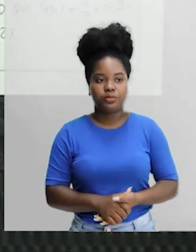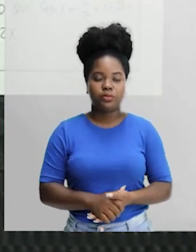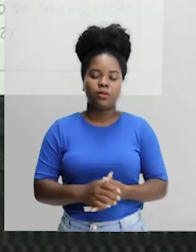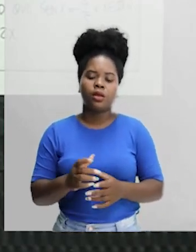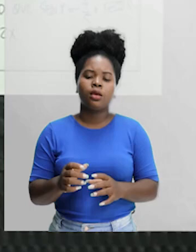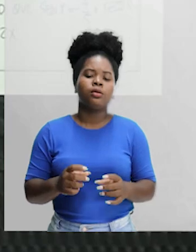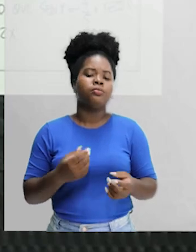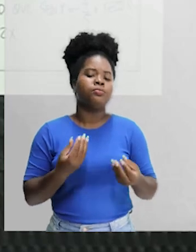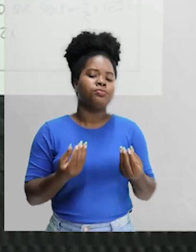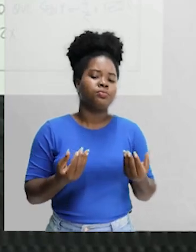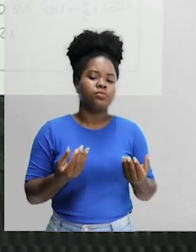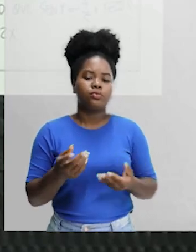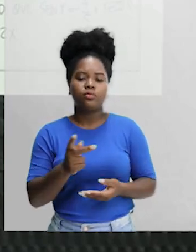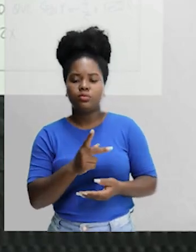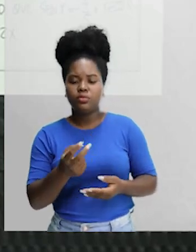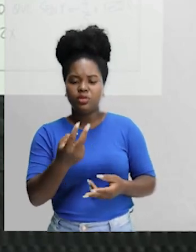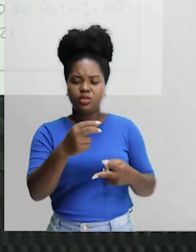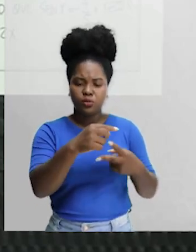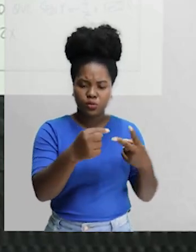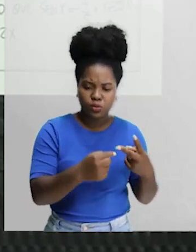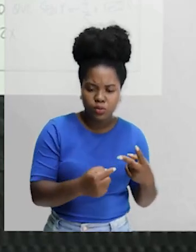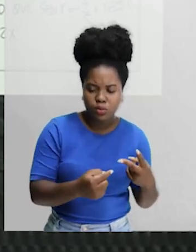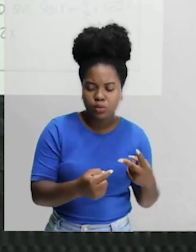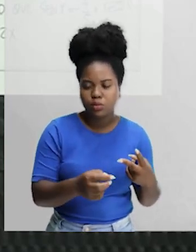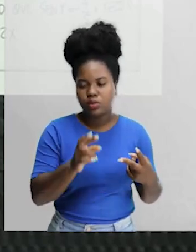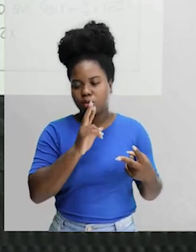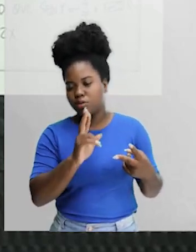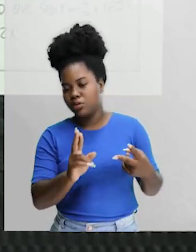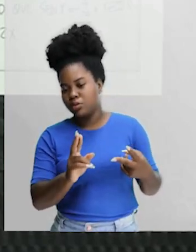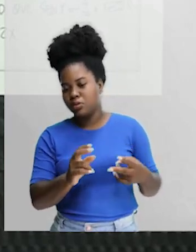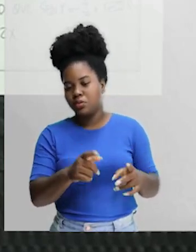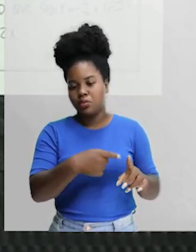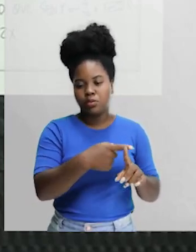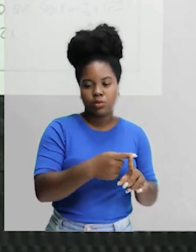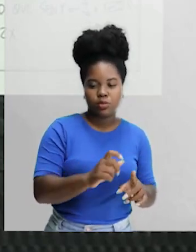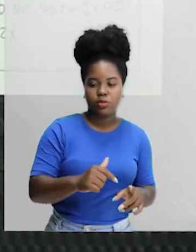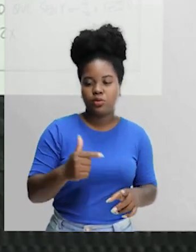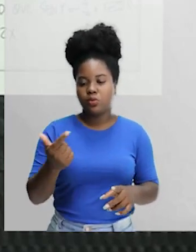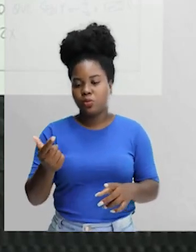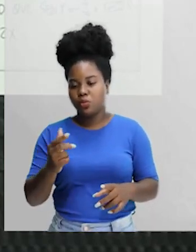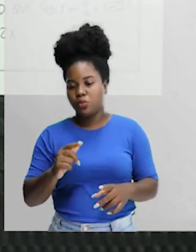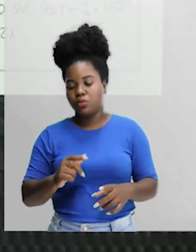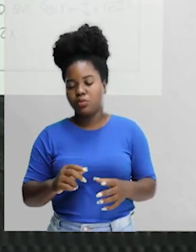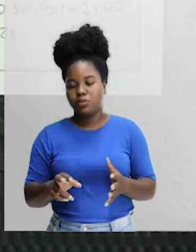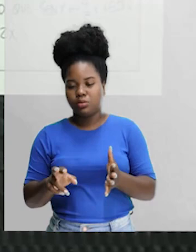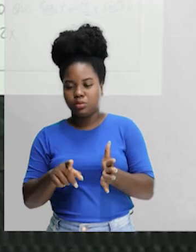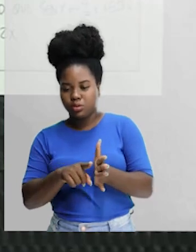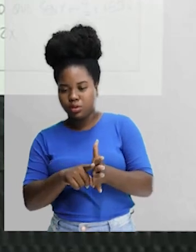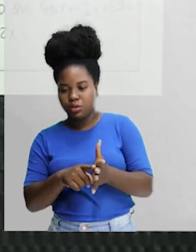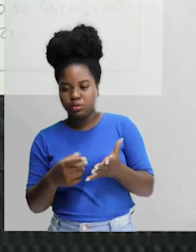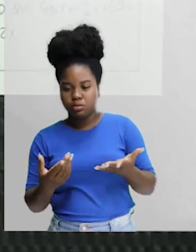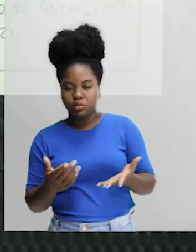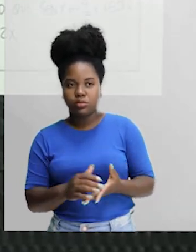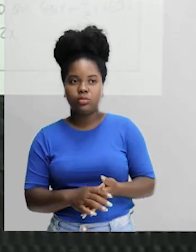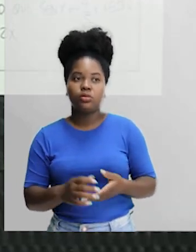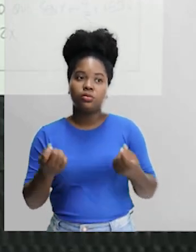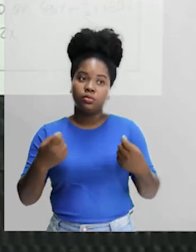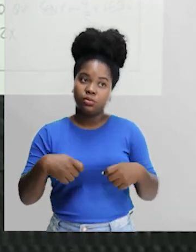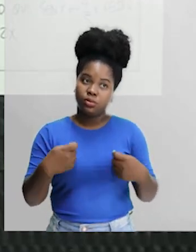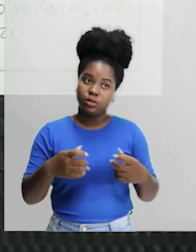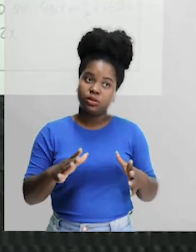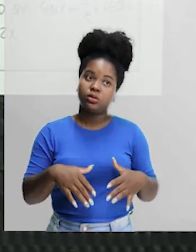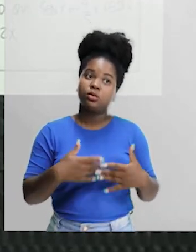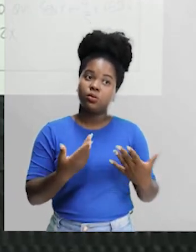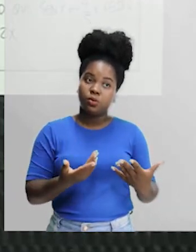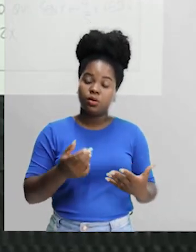Pessoal, mas aí vai ter, são dois valores, um positivo e um negativo. Aí você tem que ver em qual quadrante seu